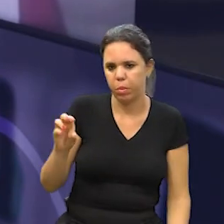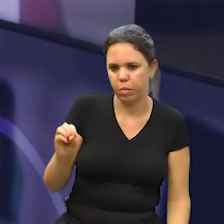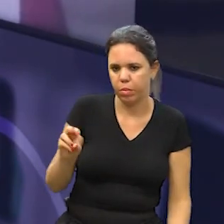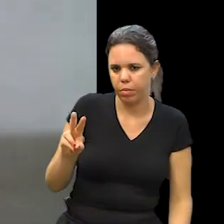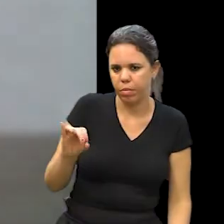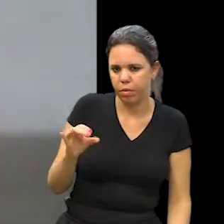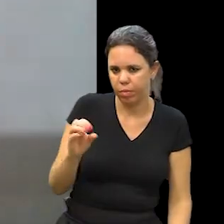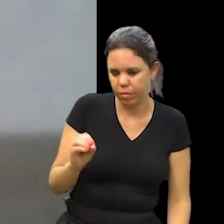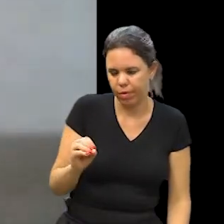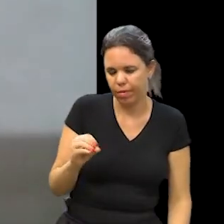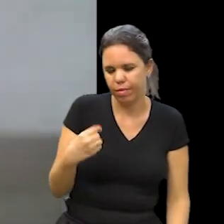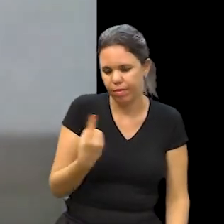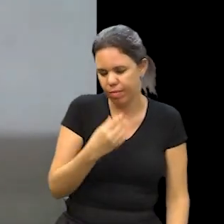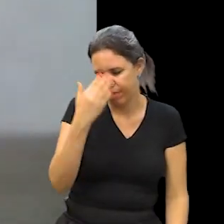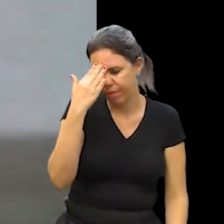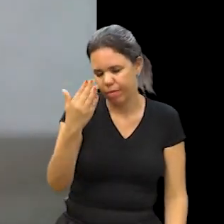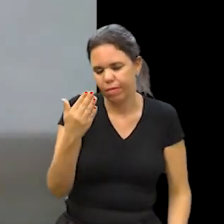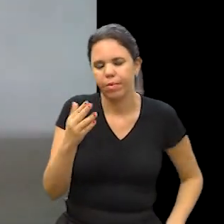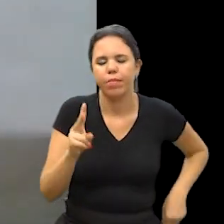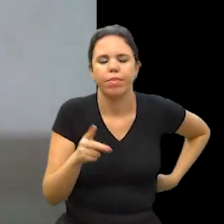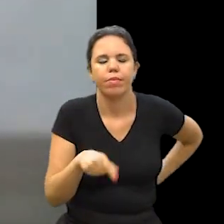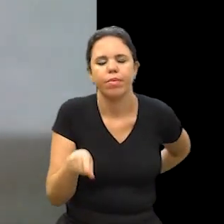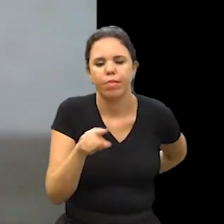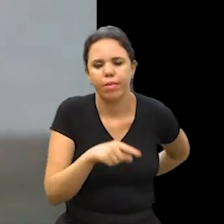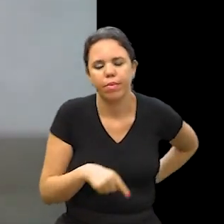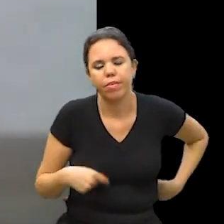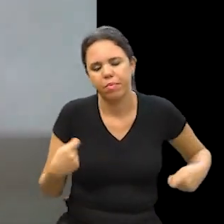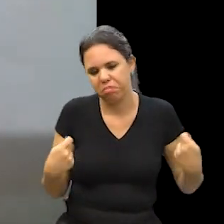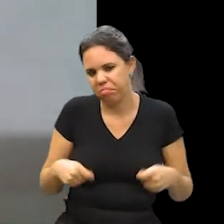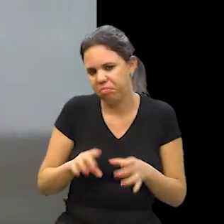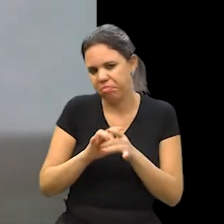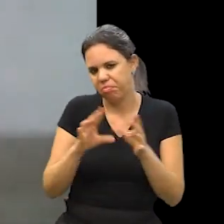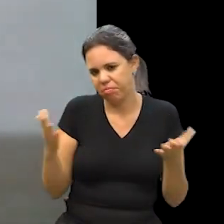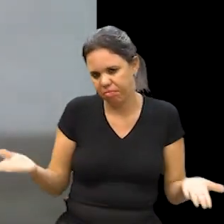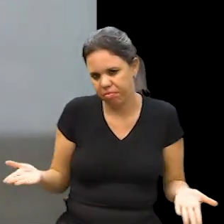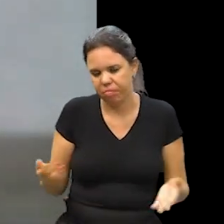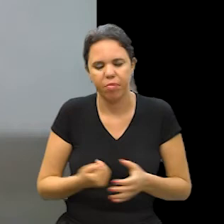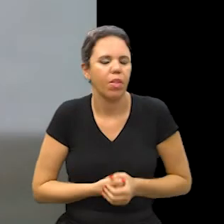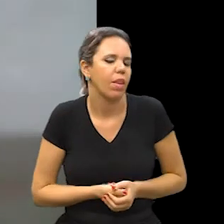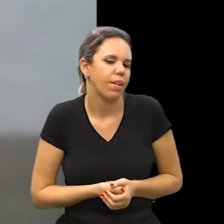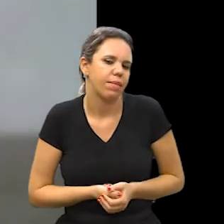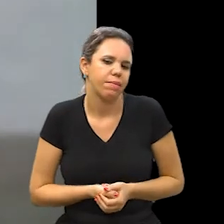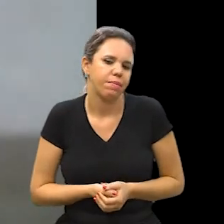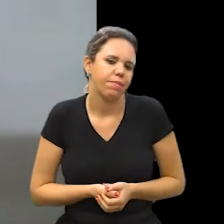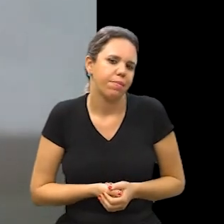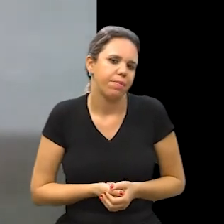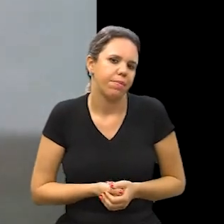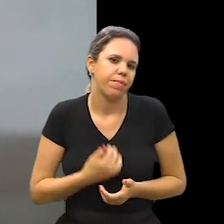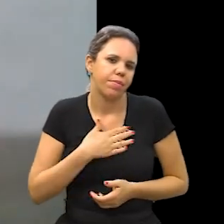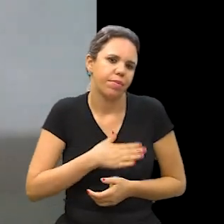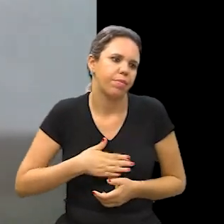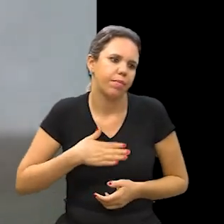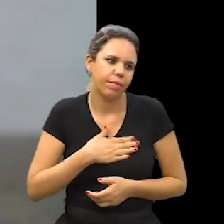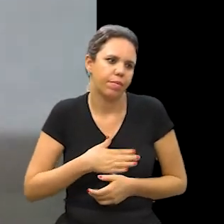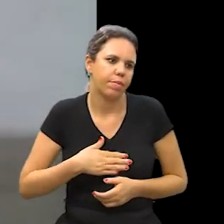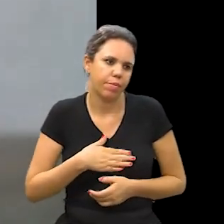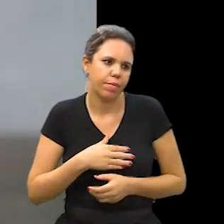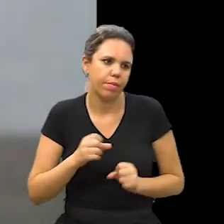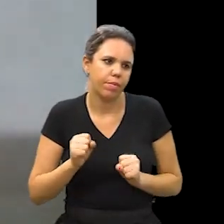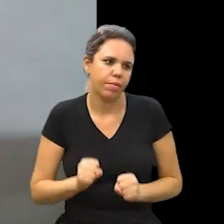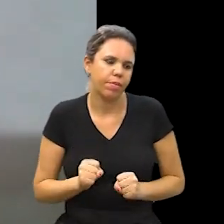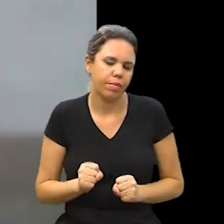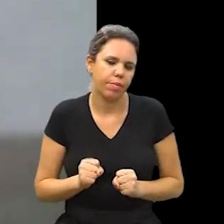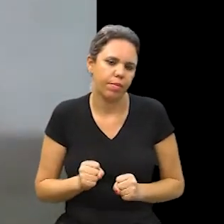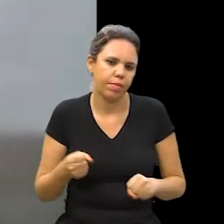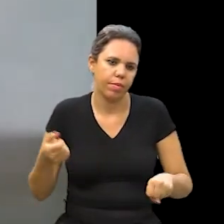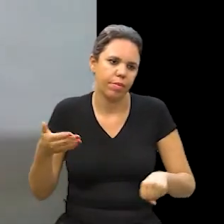Eu é que agradeço, né, e quando o que vocês precisarem, né, estamos às ordens, e gostaria muito que, né, pudessem vir